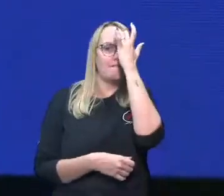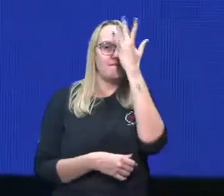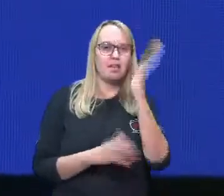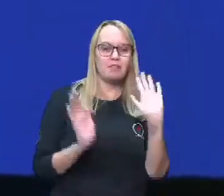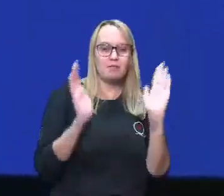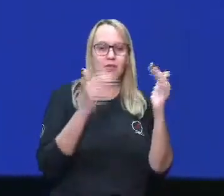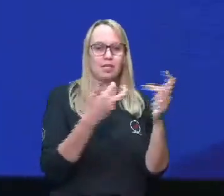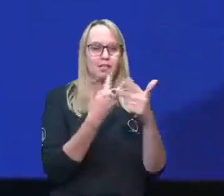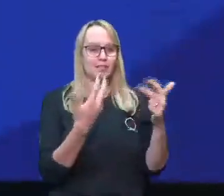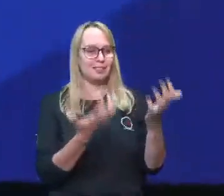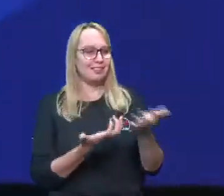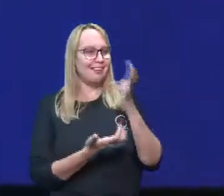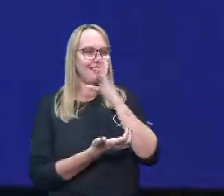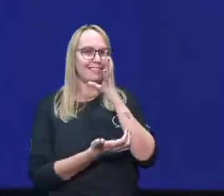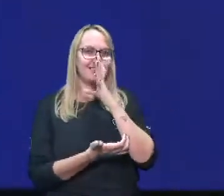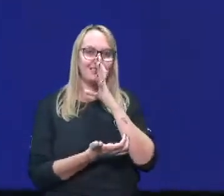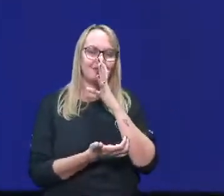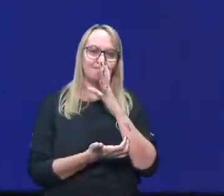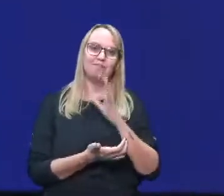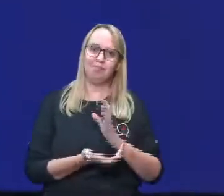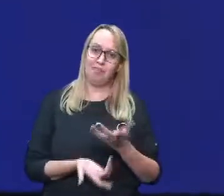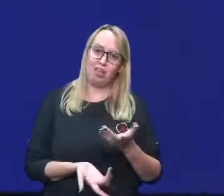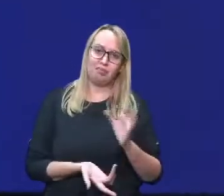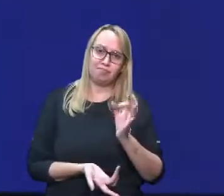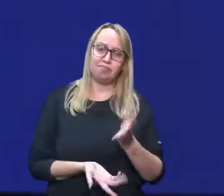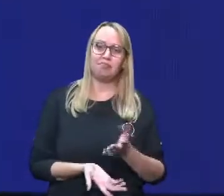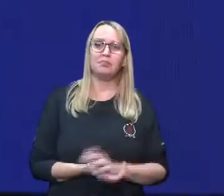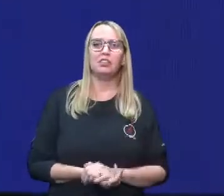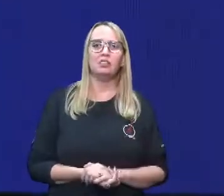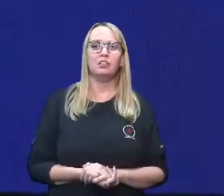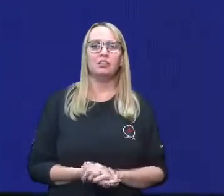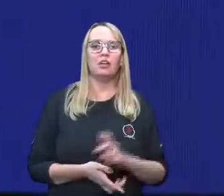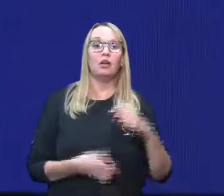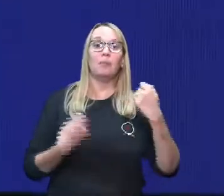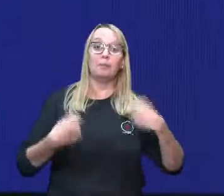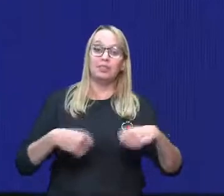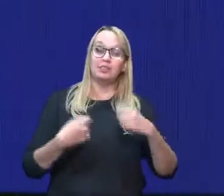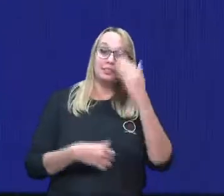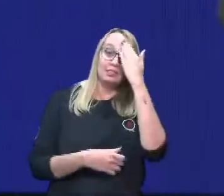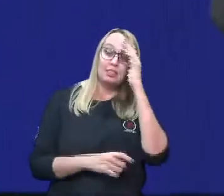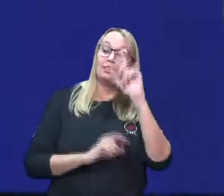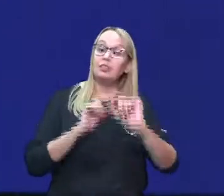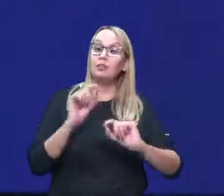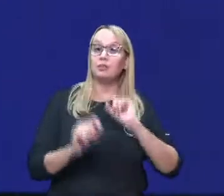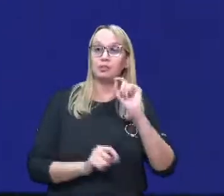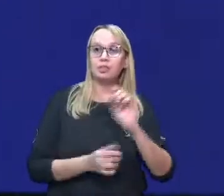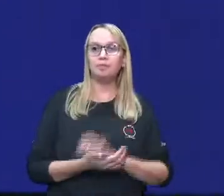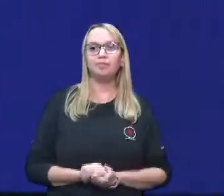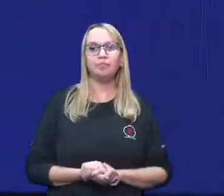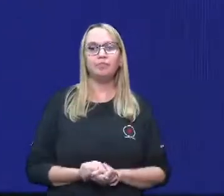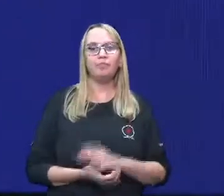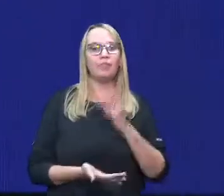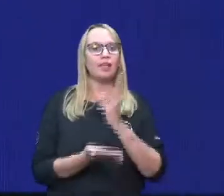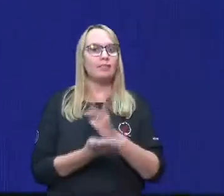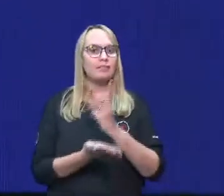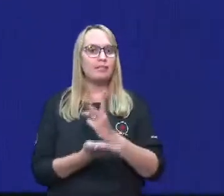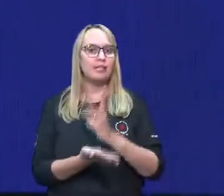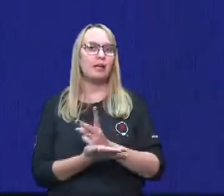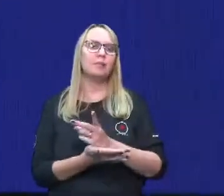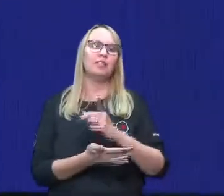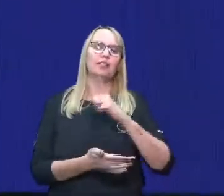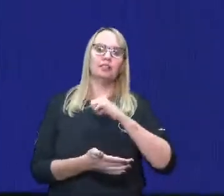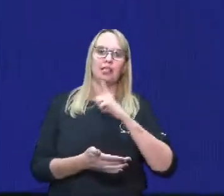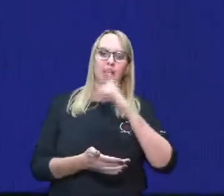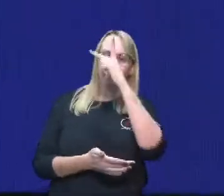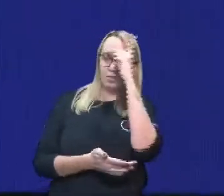ouvir. E outra coisa, você precisa entender que sempre vai ter alguém para dizer o que